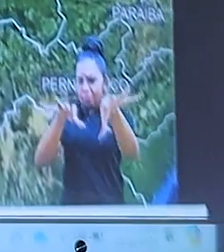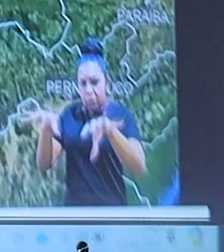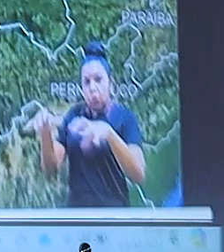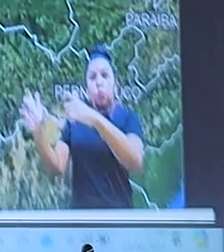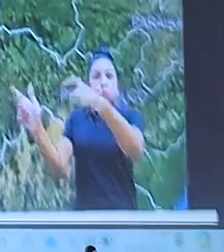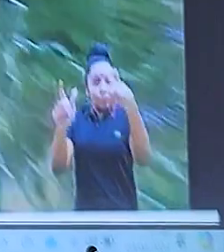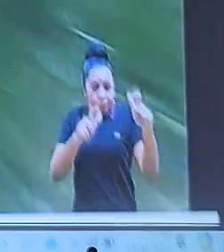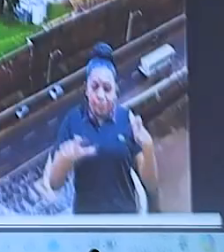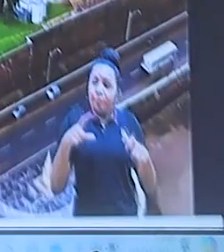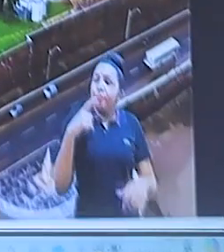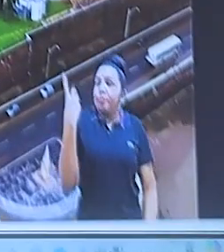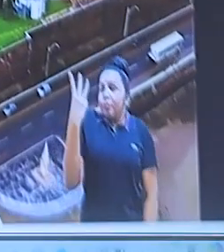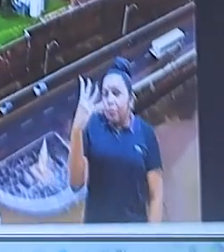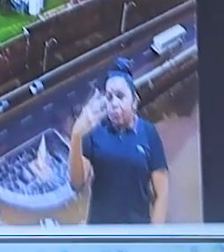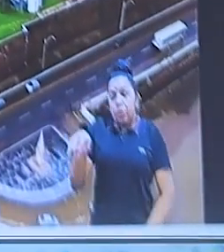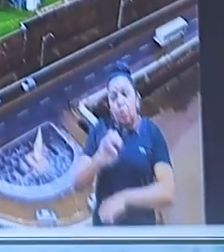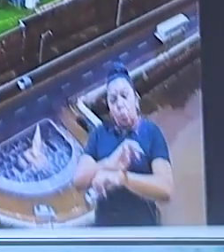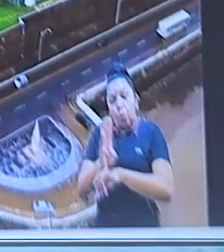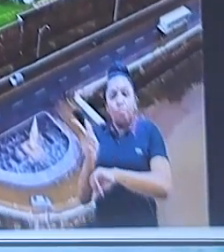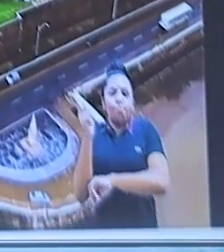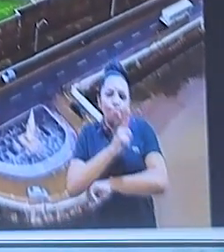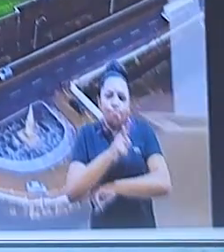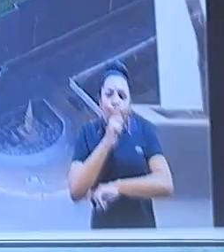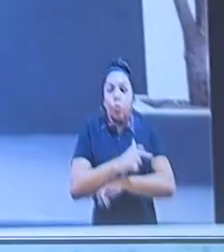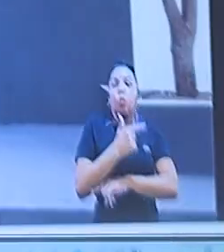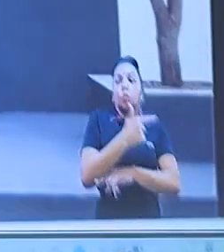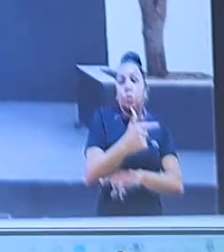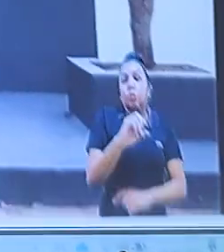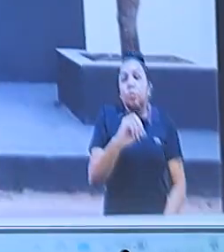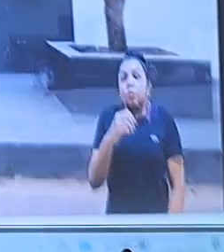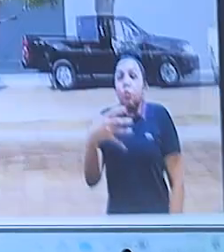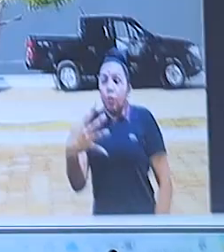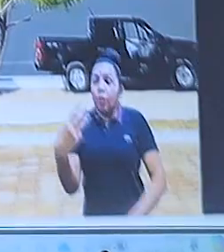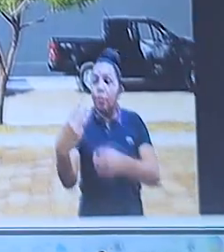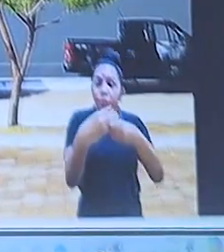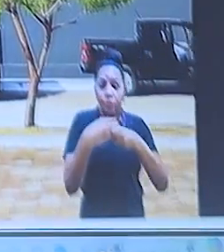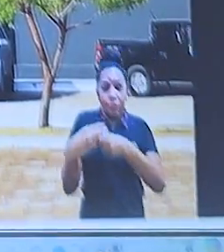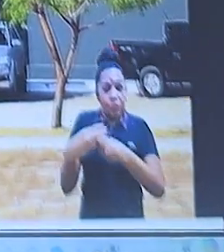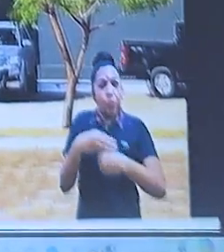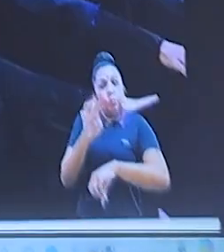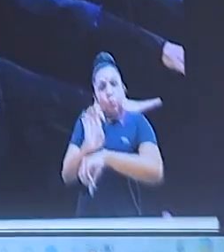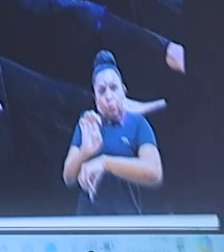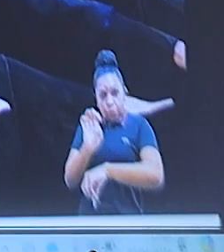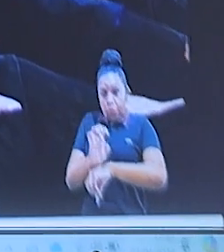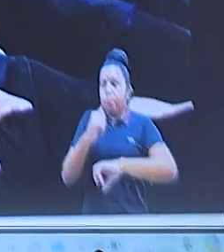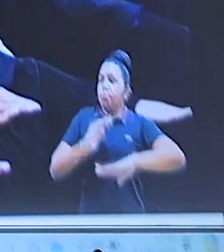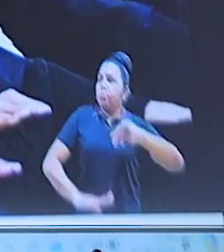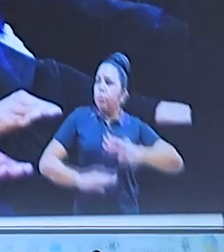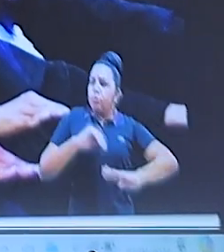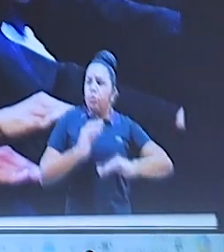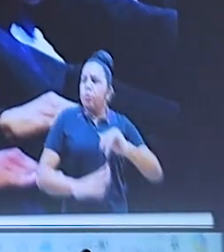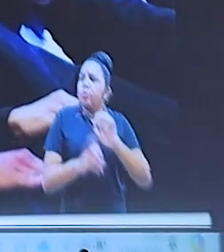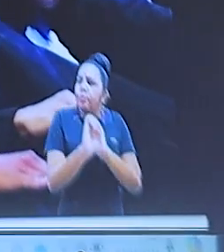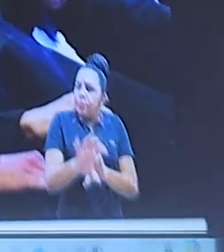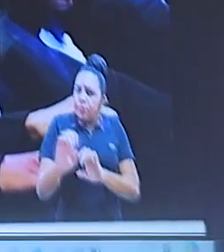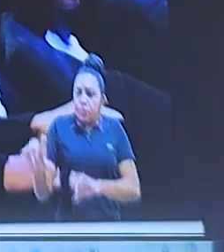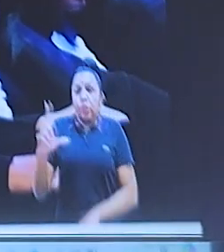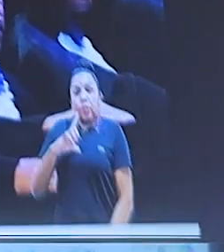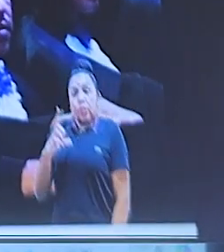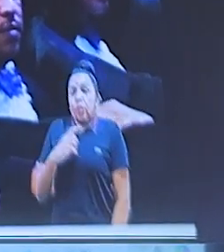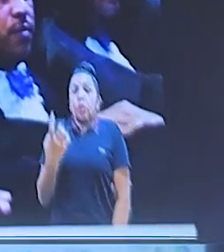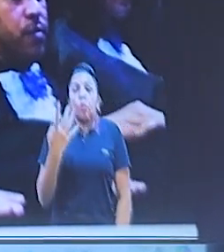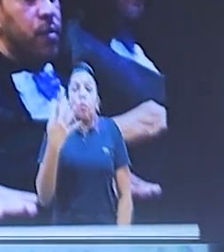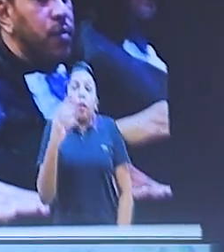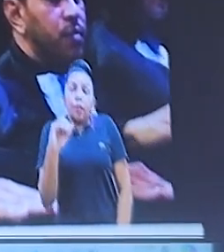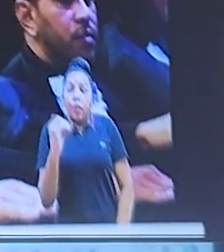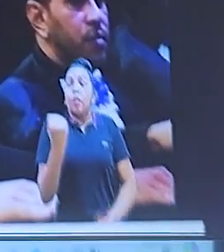questões inerentes às nossas universidades. Tivemos aqui com a UEMA Sul, com a UFMA, com o IFMA. Podemos apresentar rapidamente